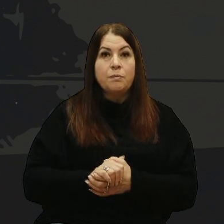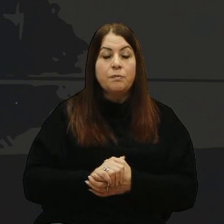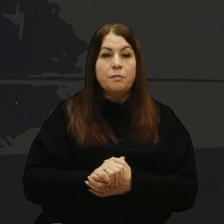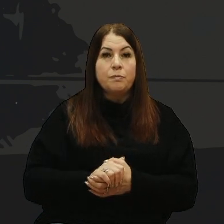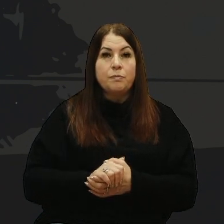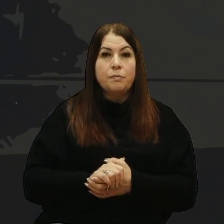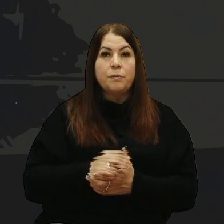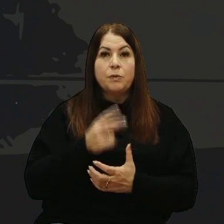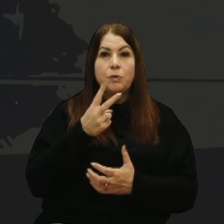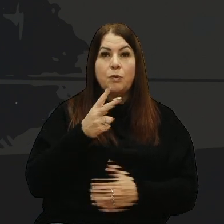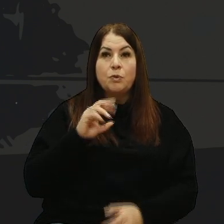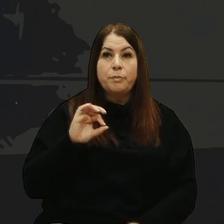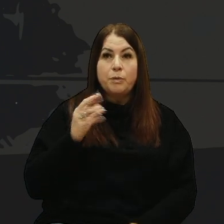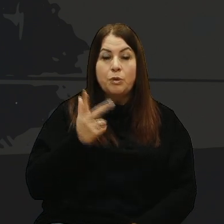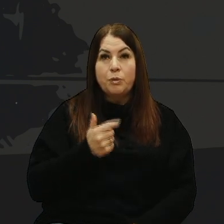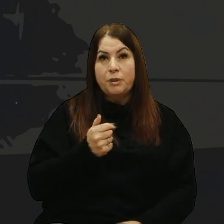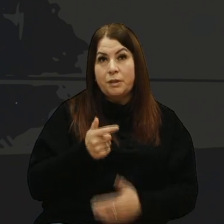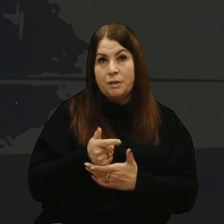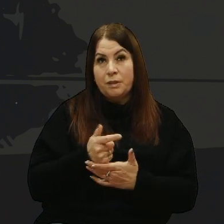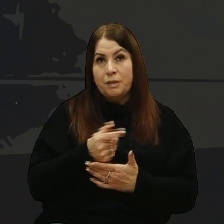com